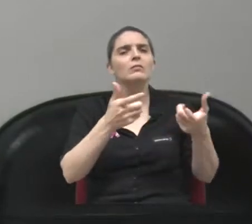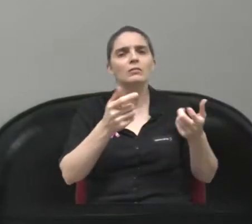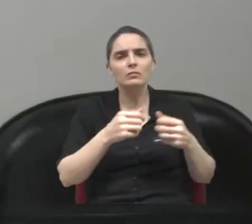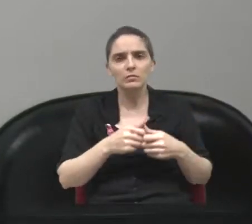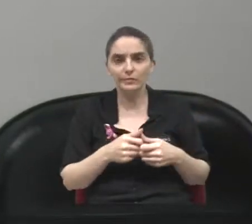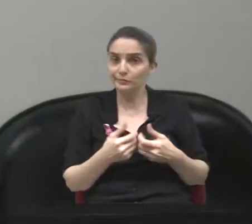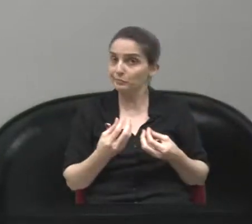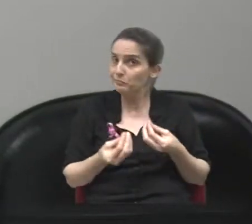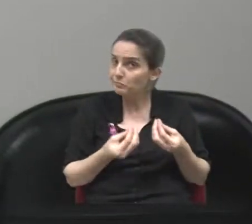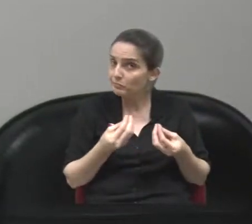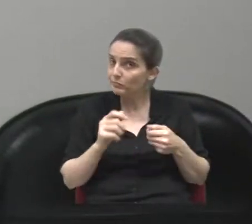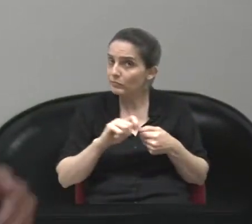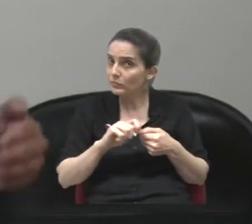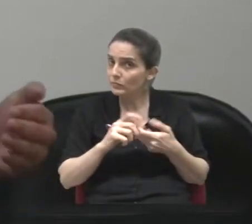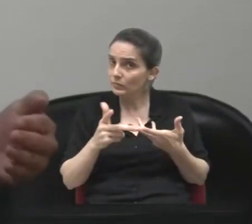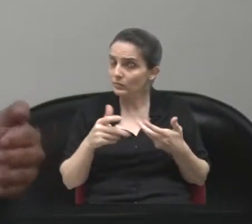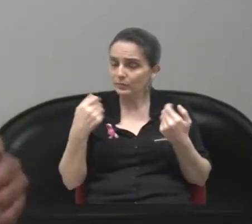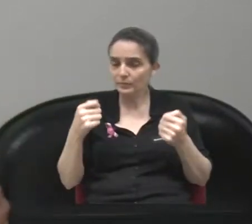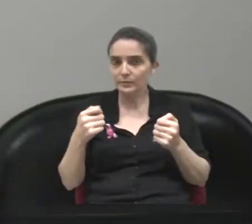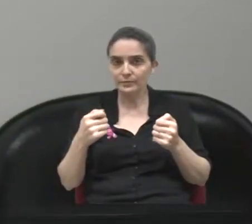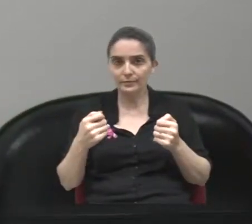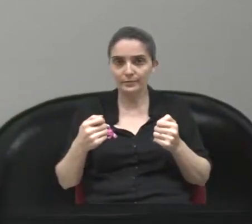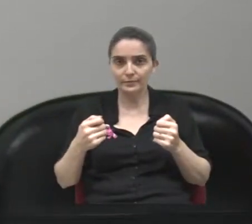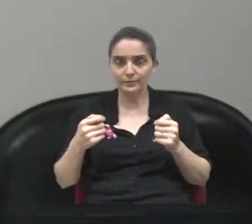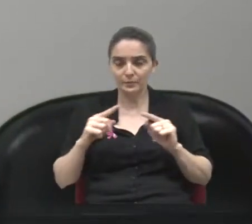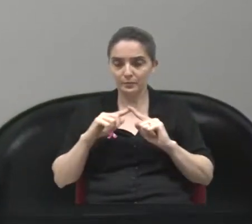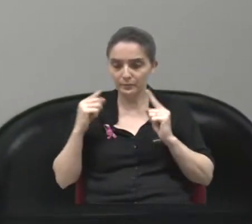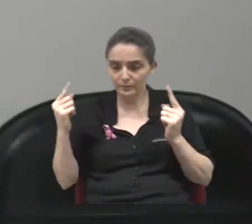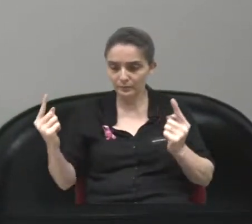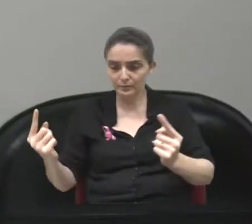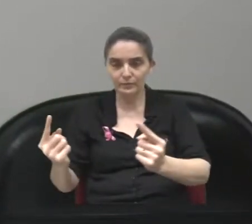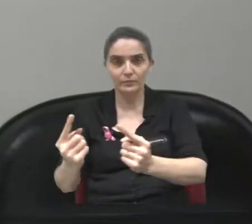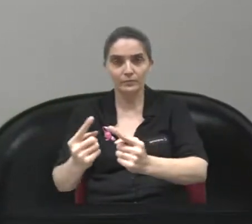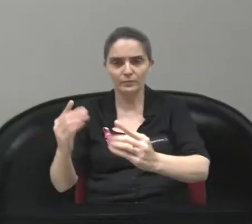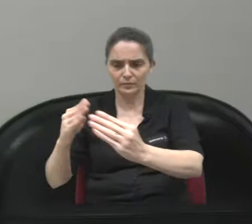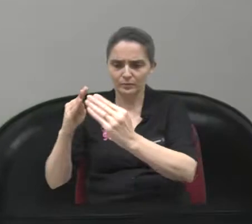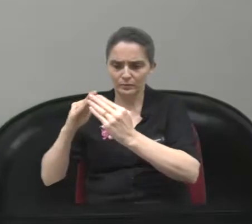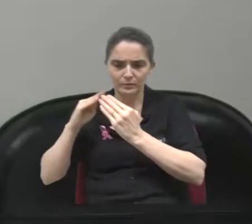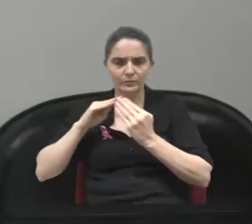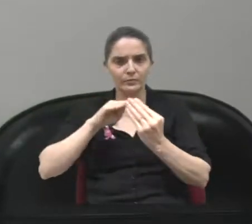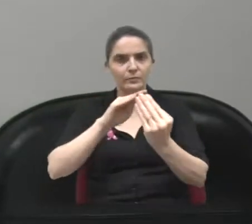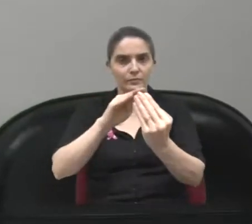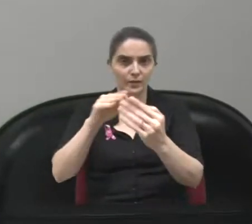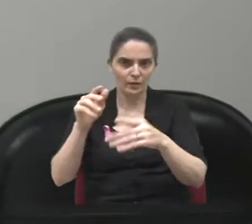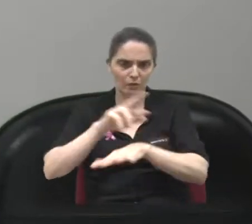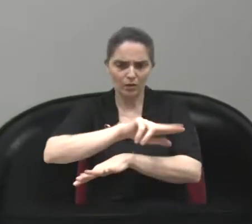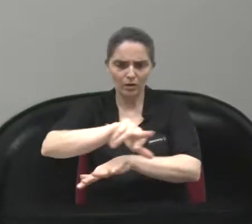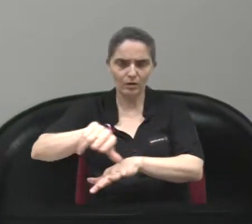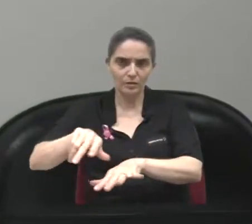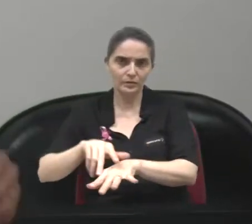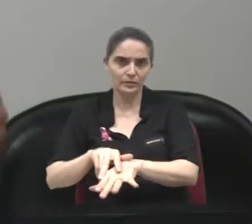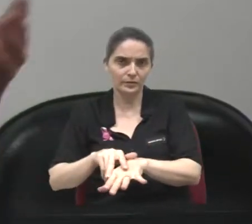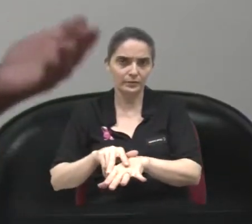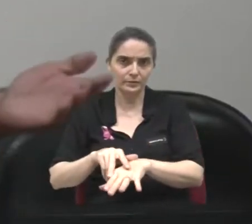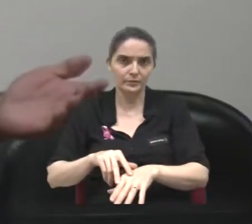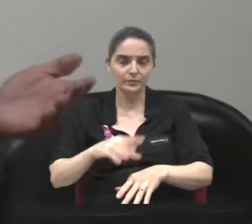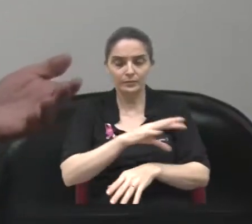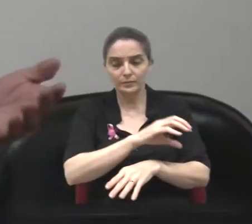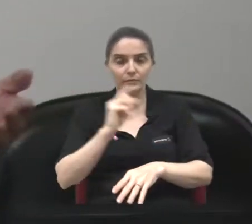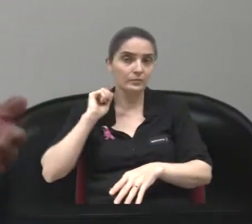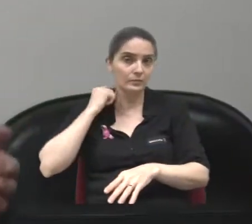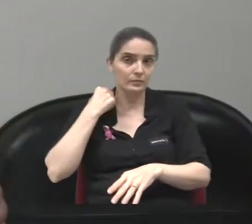daqueles condomínios, quando encontrou um lá no fundo, foi feito. Então, assim, está recolhendo lixo como nunca teve